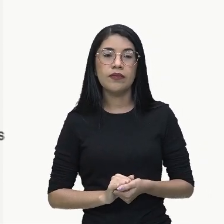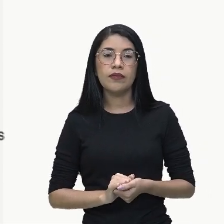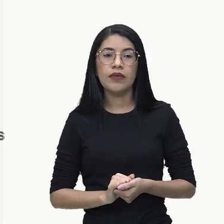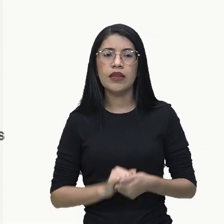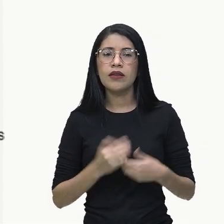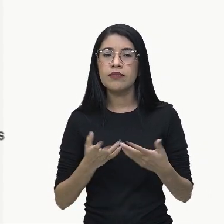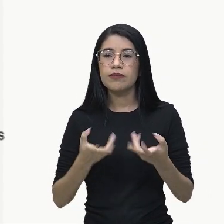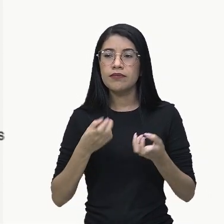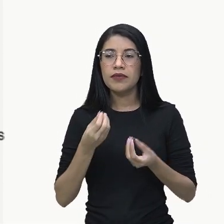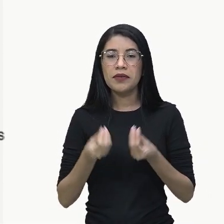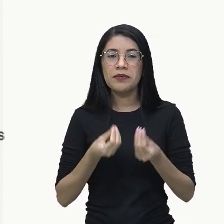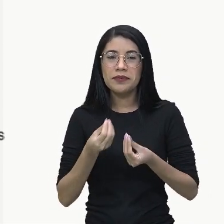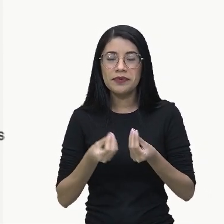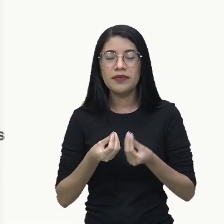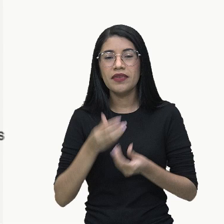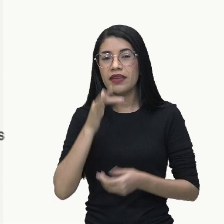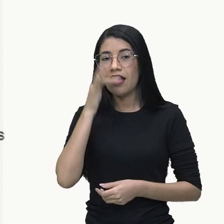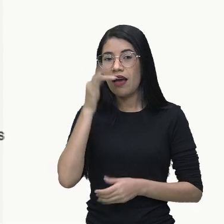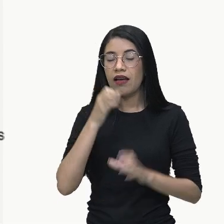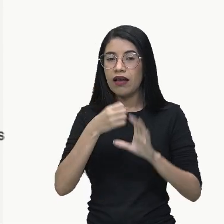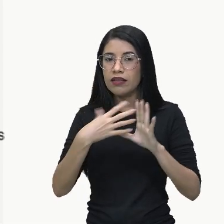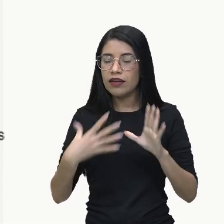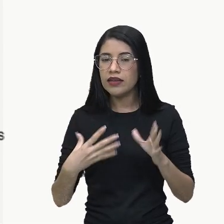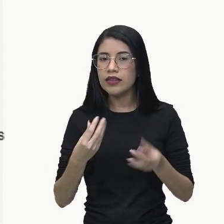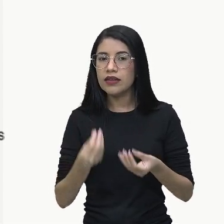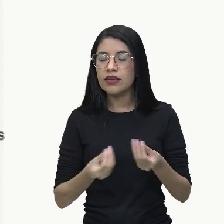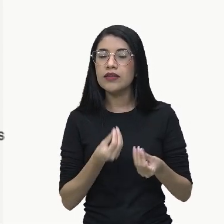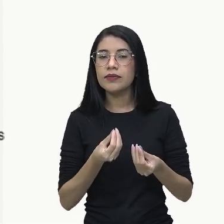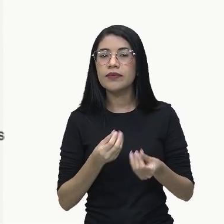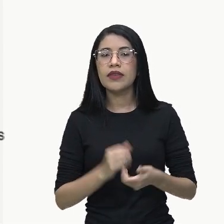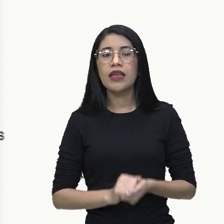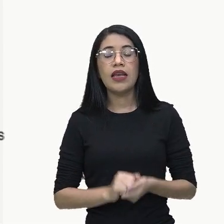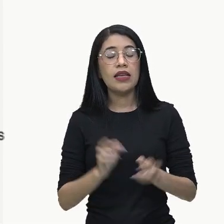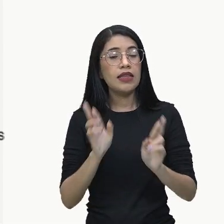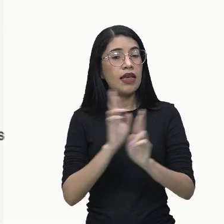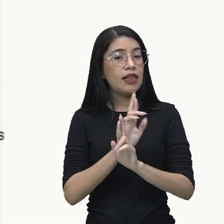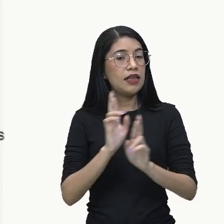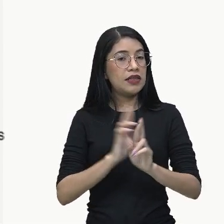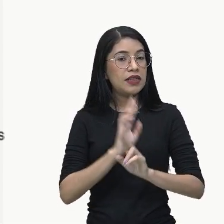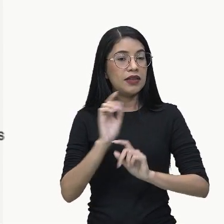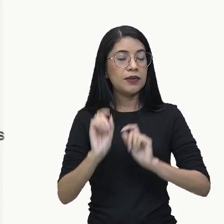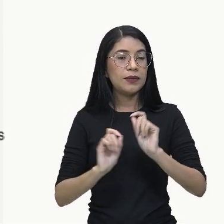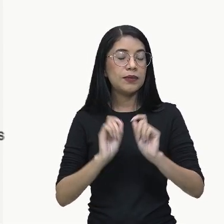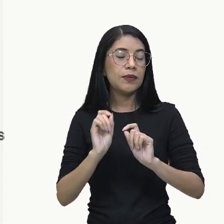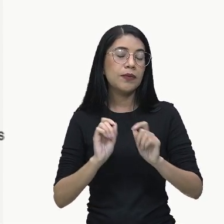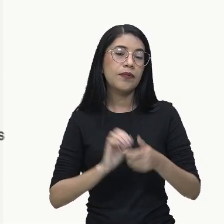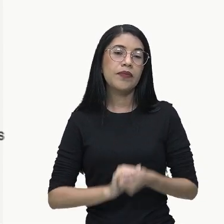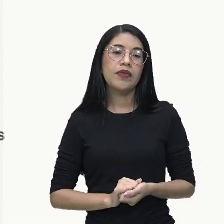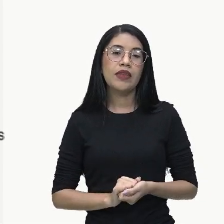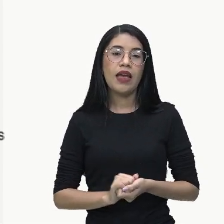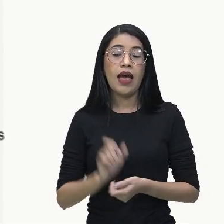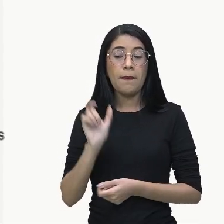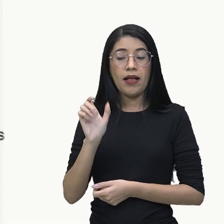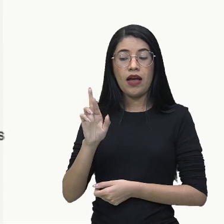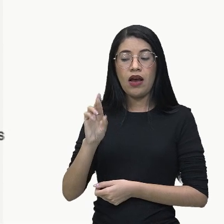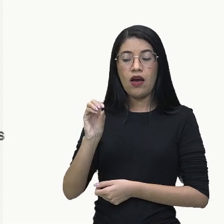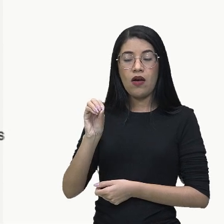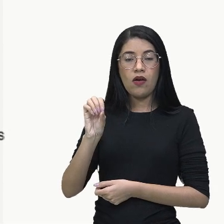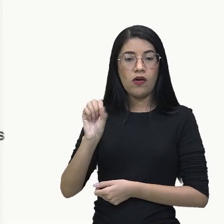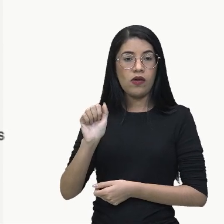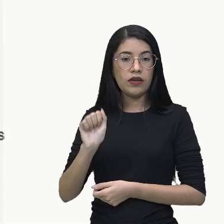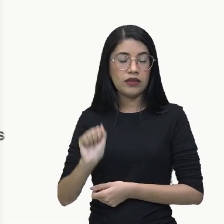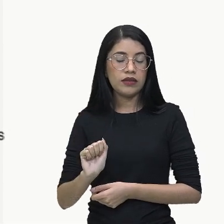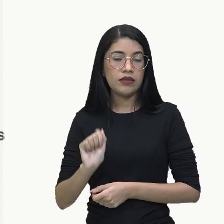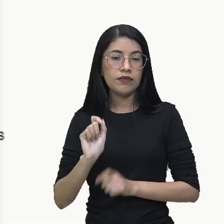e Olha como essa rosa é caracterizada Observe que nós temos exatamente uma relação a Rosa essa palavra Rosa